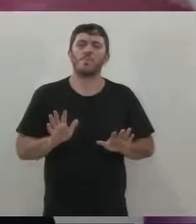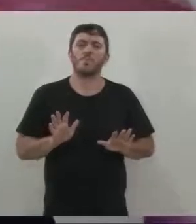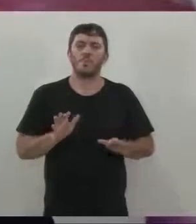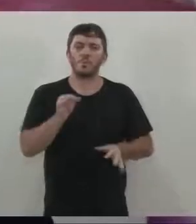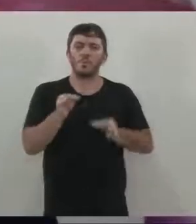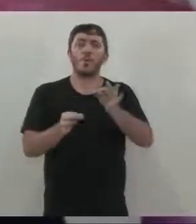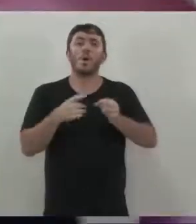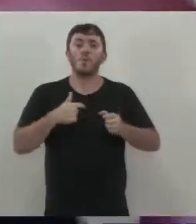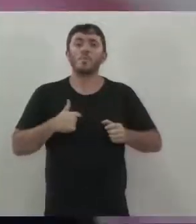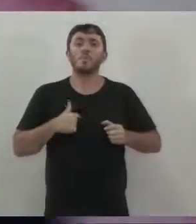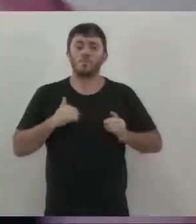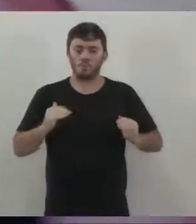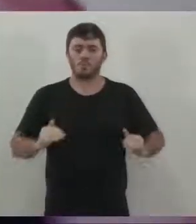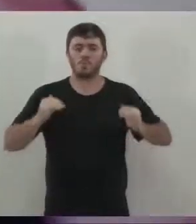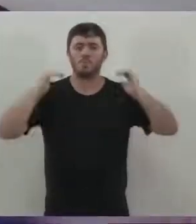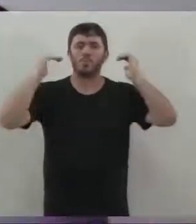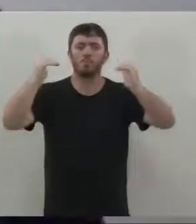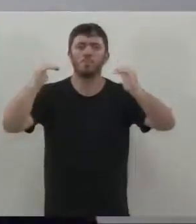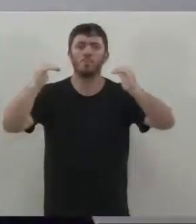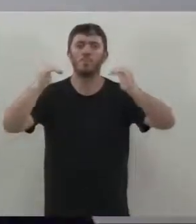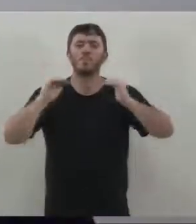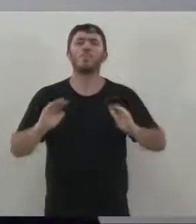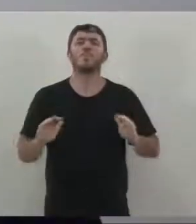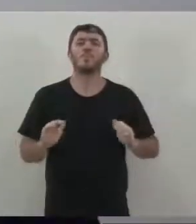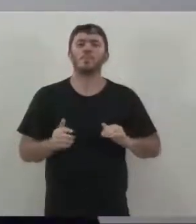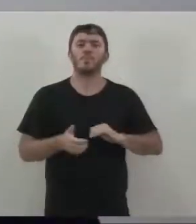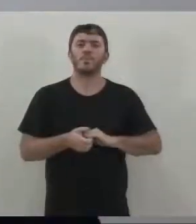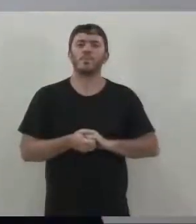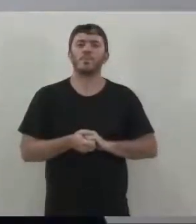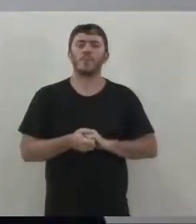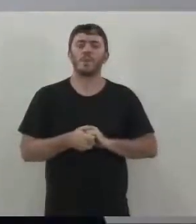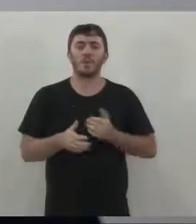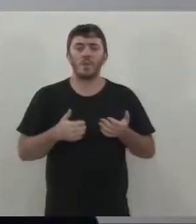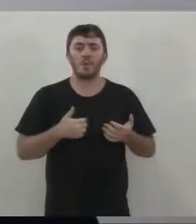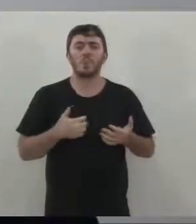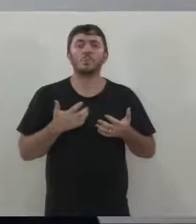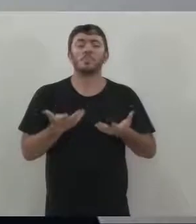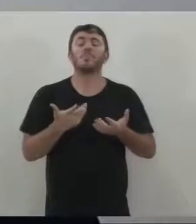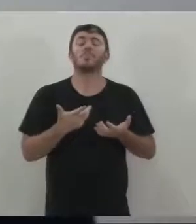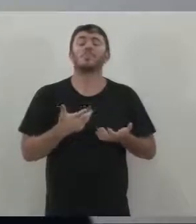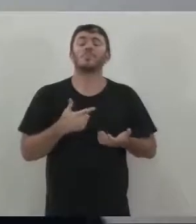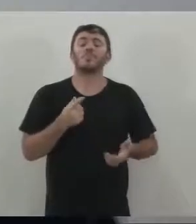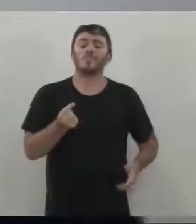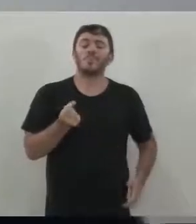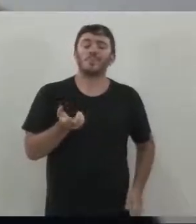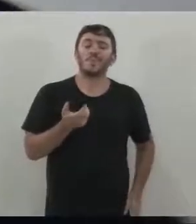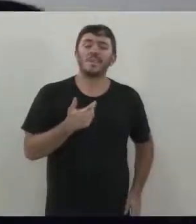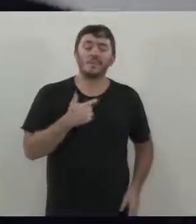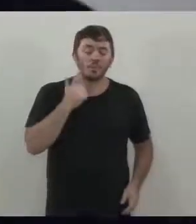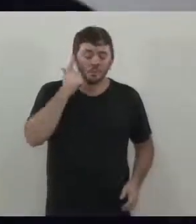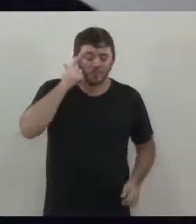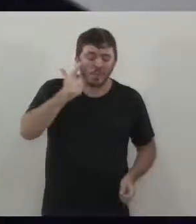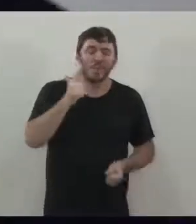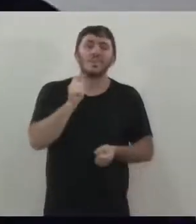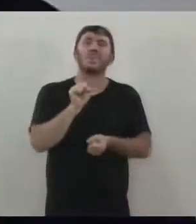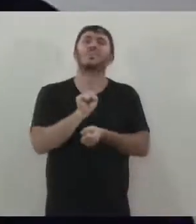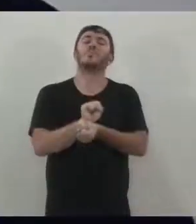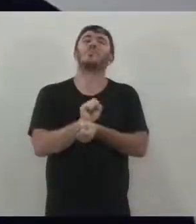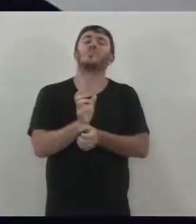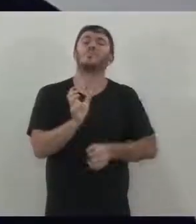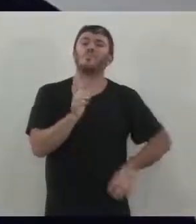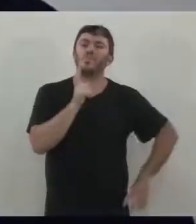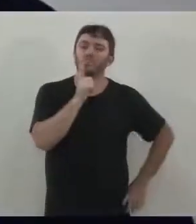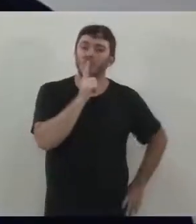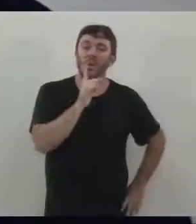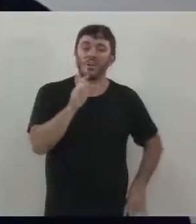se impõe pela força. Então, a gente espera, Flávio, o que eu tenho para dizer para você é que a